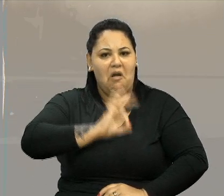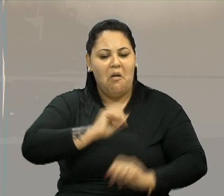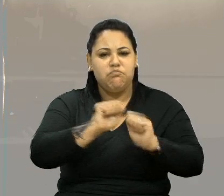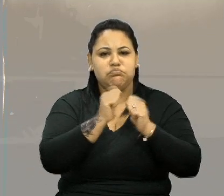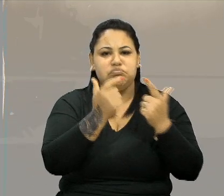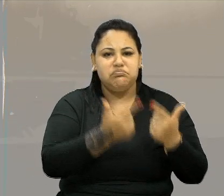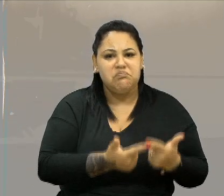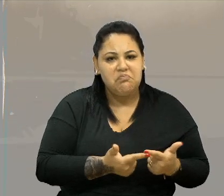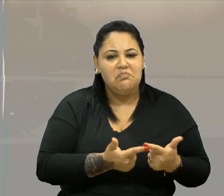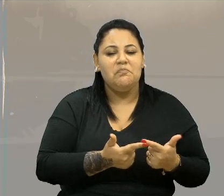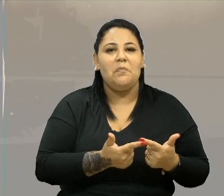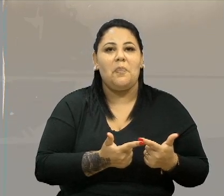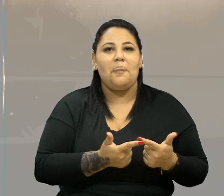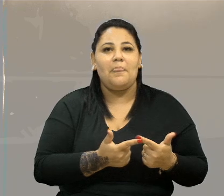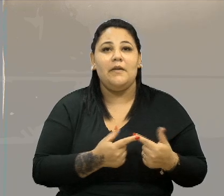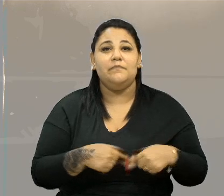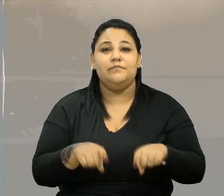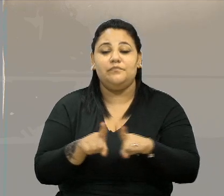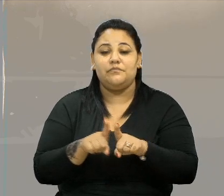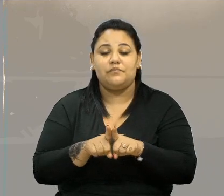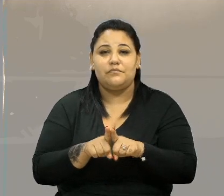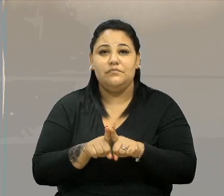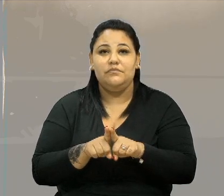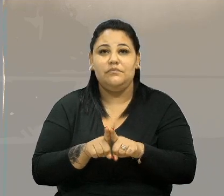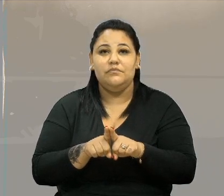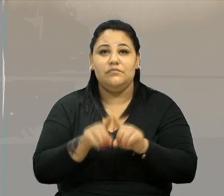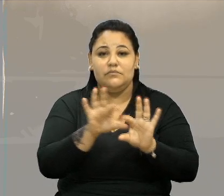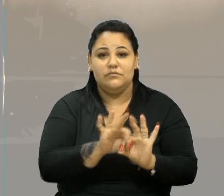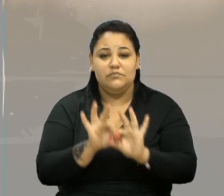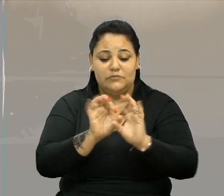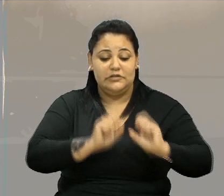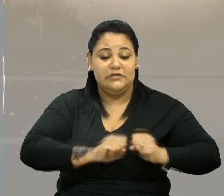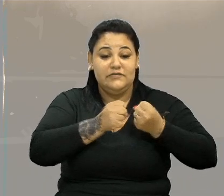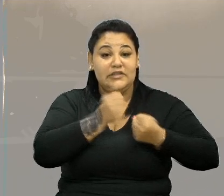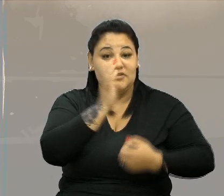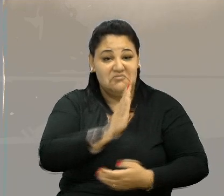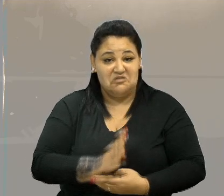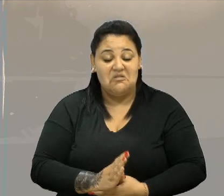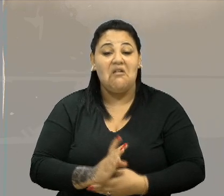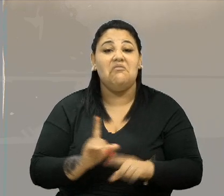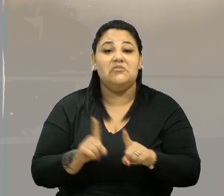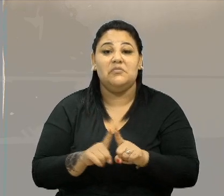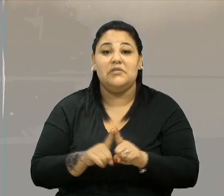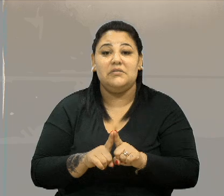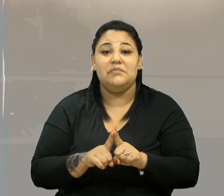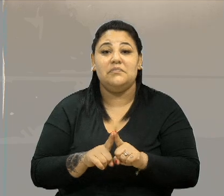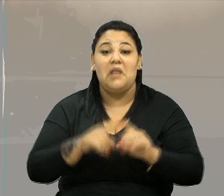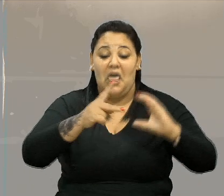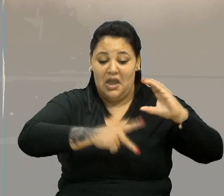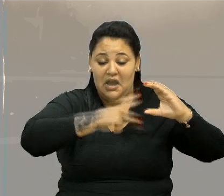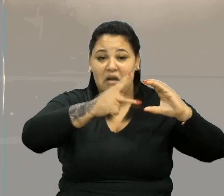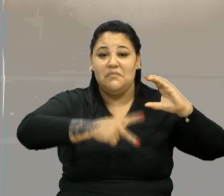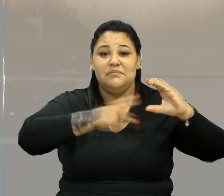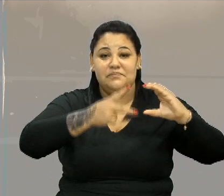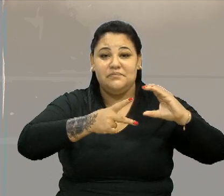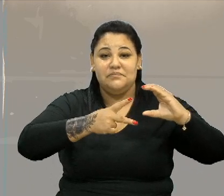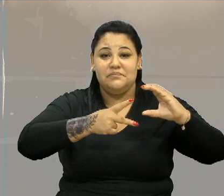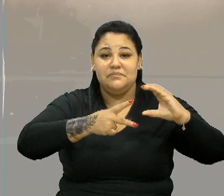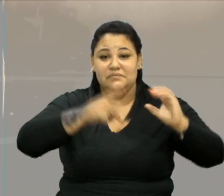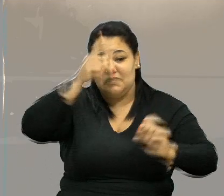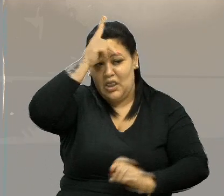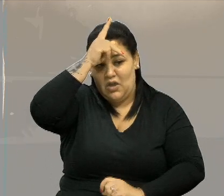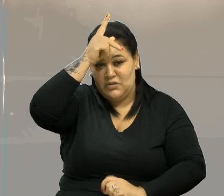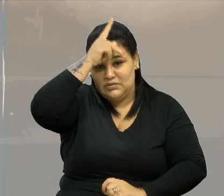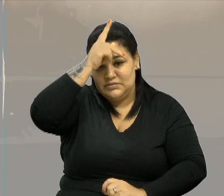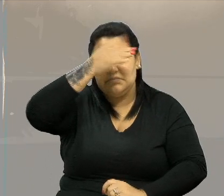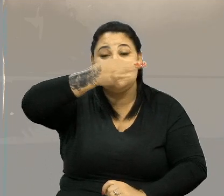Legislativa, também pela Liga de Defesa Nacional, pela Câmara de Vereadores de Pelotas, de